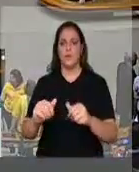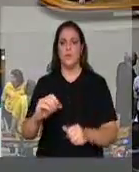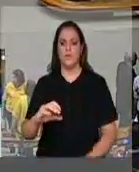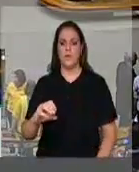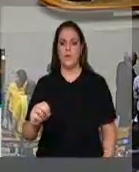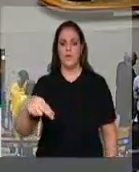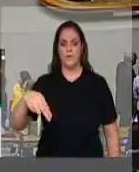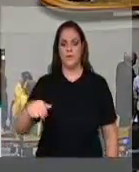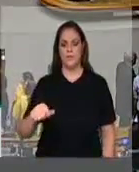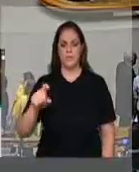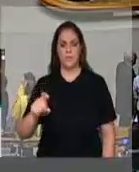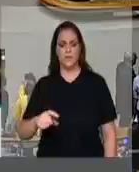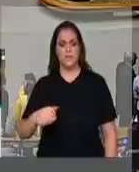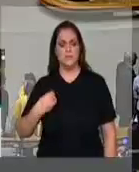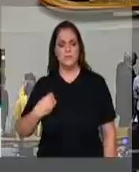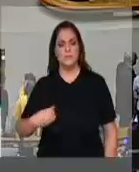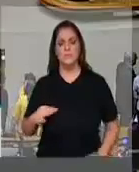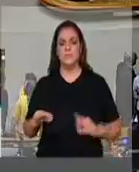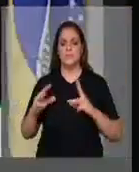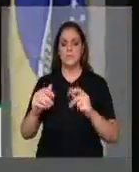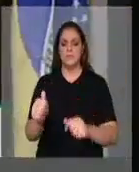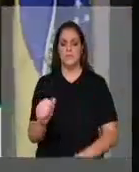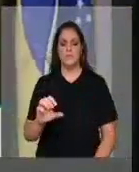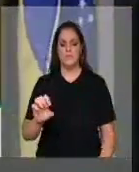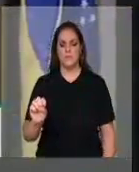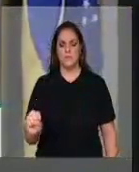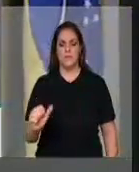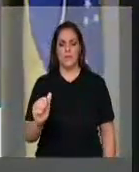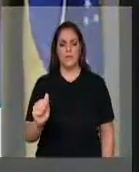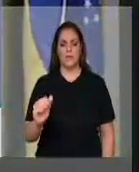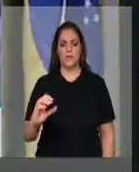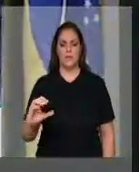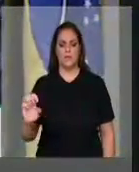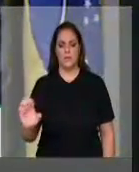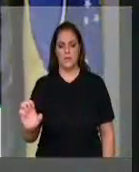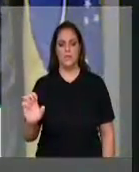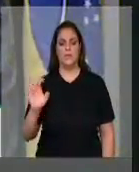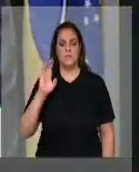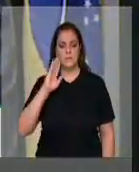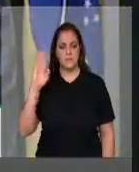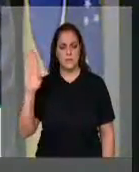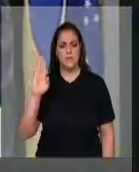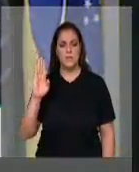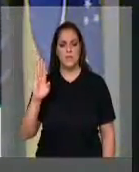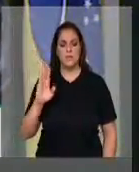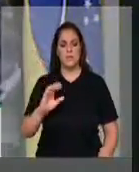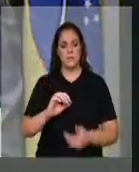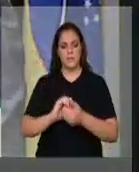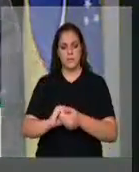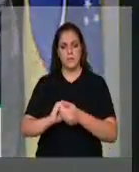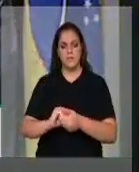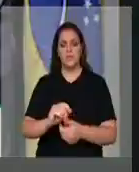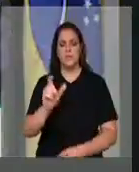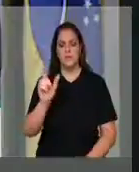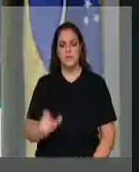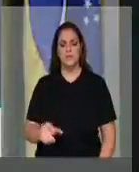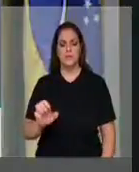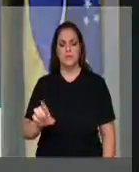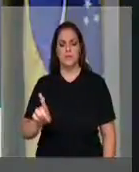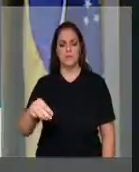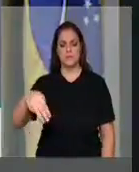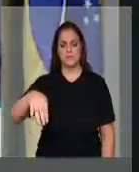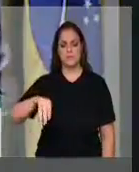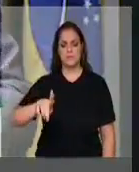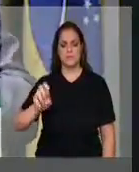que compõem a mesa, e todos os agentes comunitários de saúde de Demias que aqui estão, em especial, cumprimentar, saudar todos em nome de Edmilson, lá do estado de